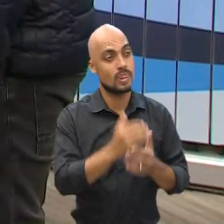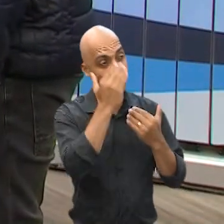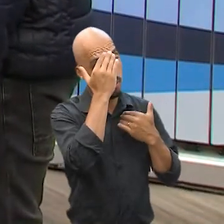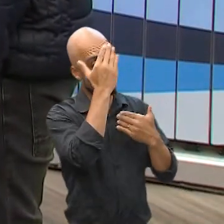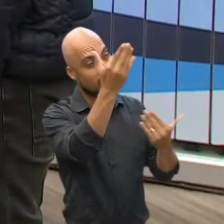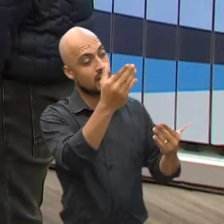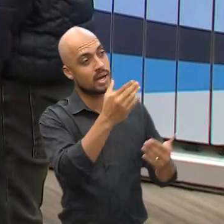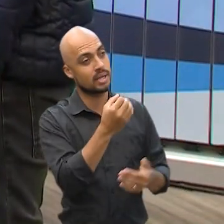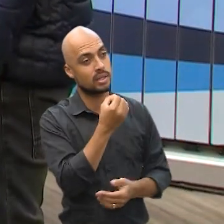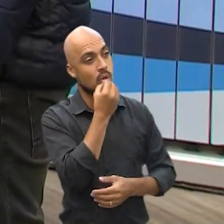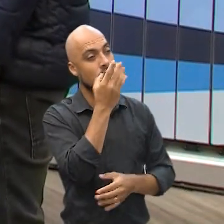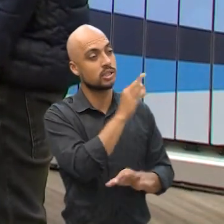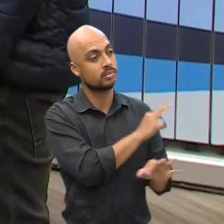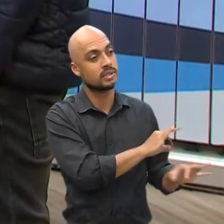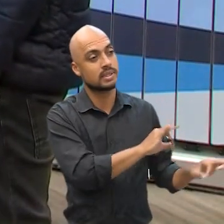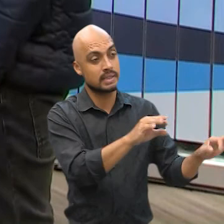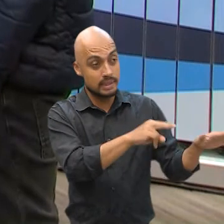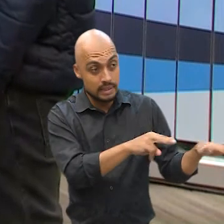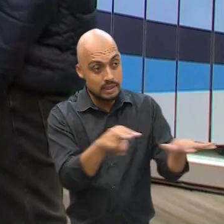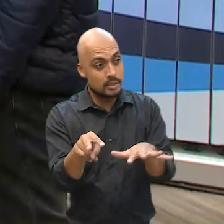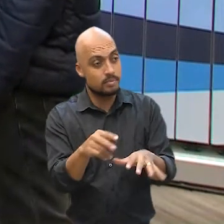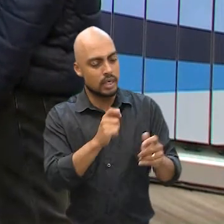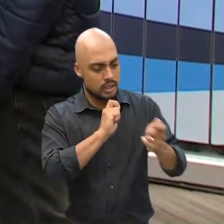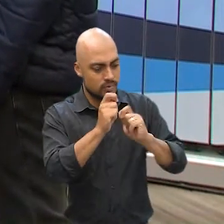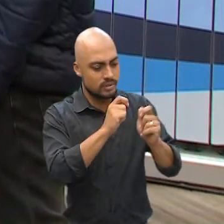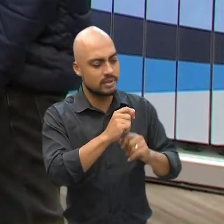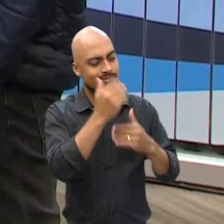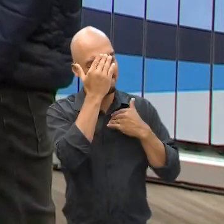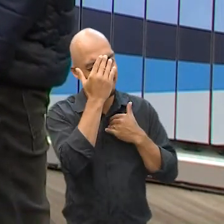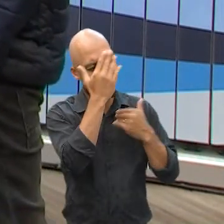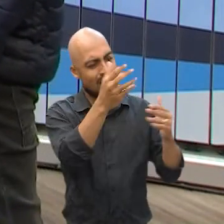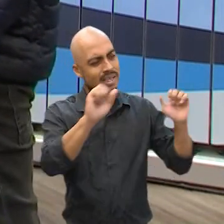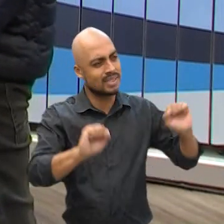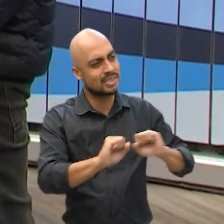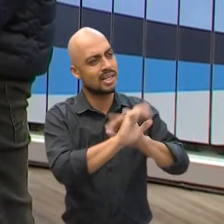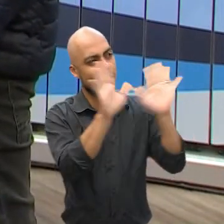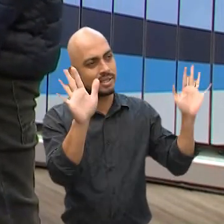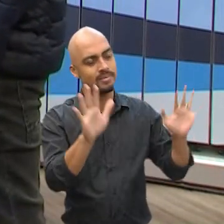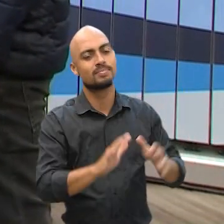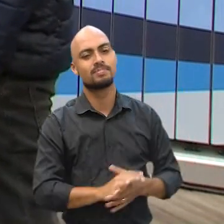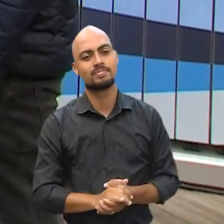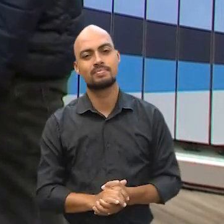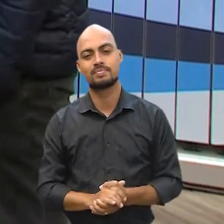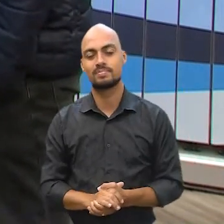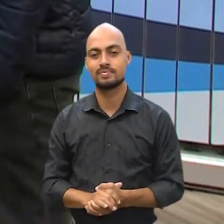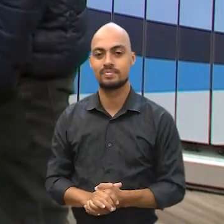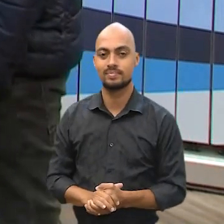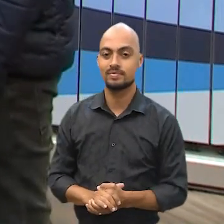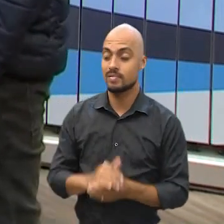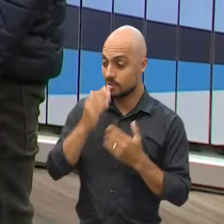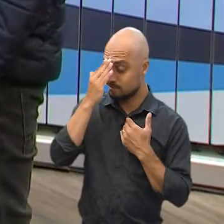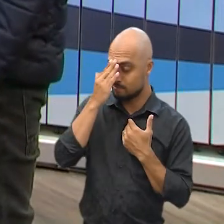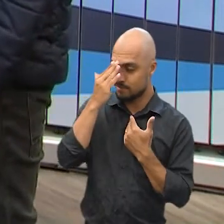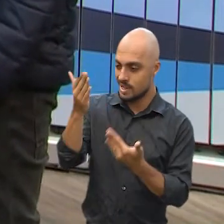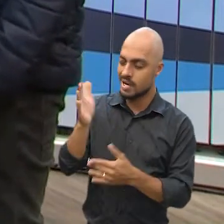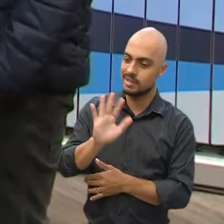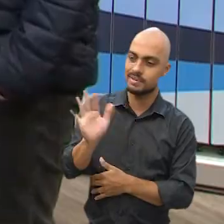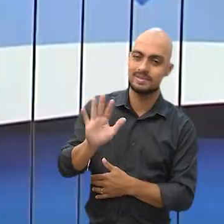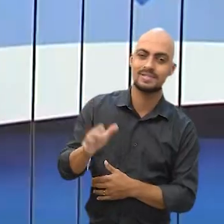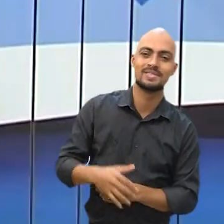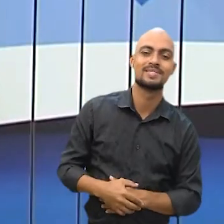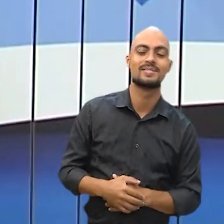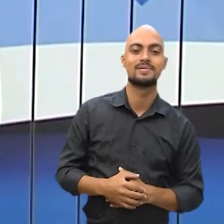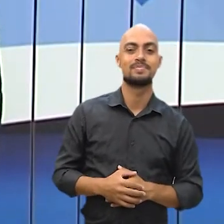ótima semana, valeu pela entrevista, foi extremamente esclarecedora, foi muito bacana. Obrigada, André, até mais.